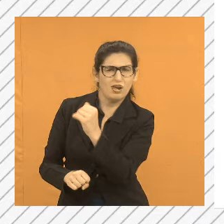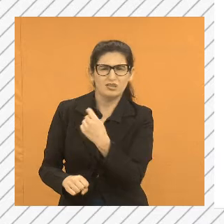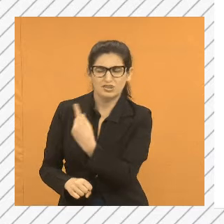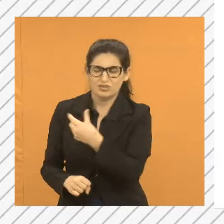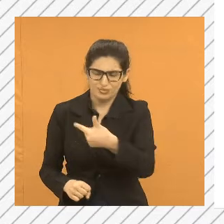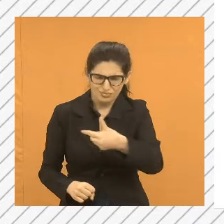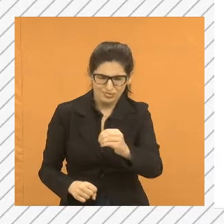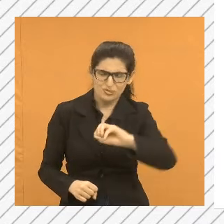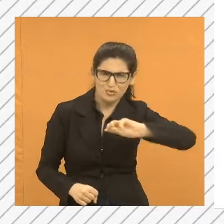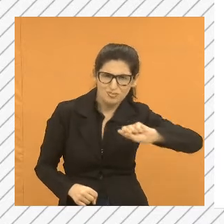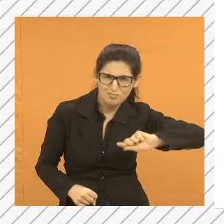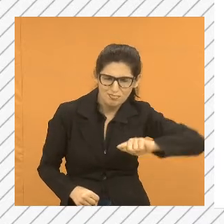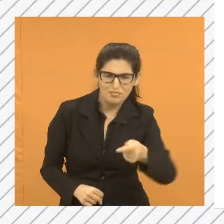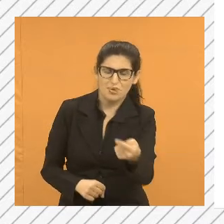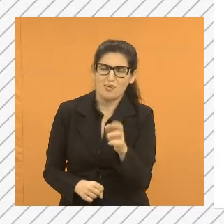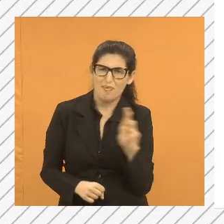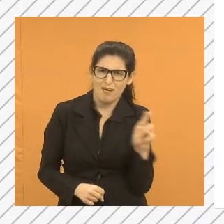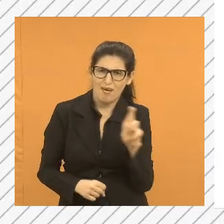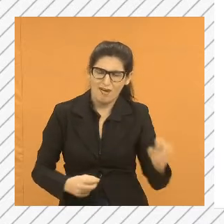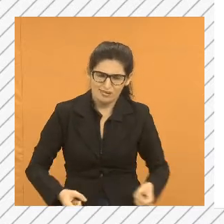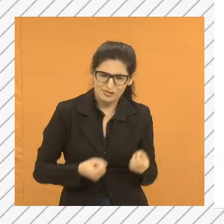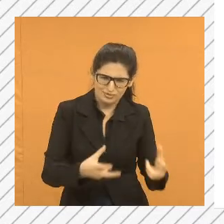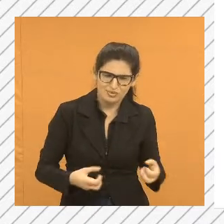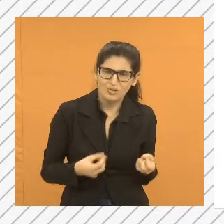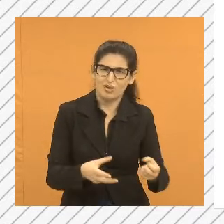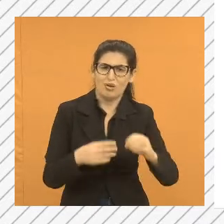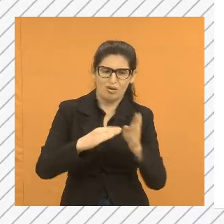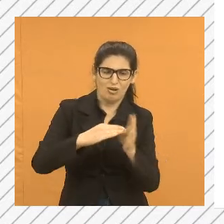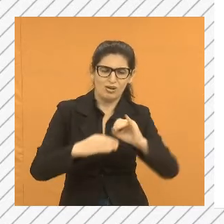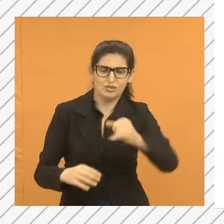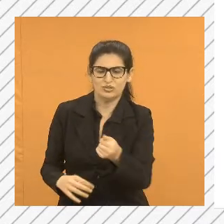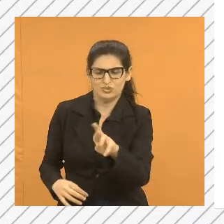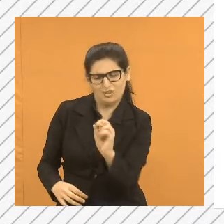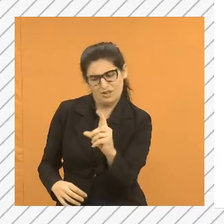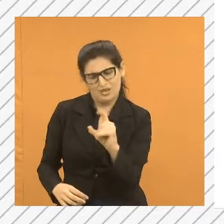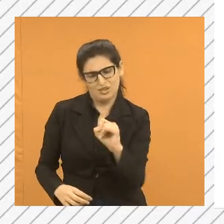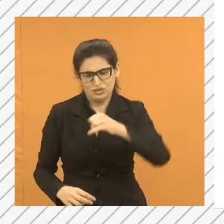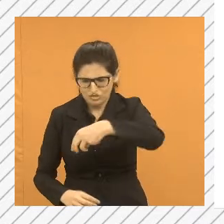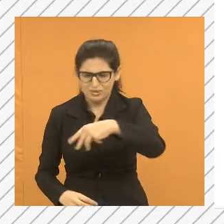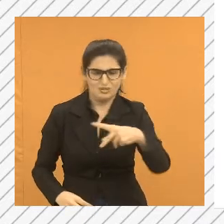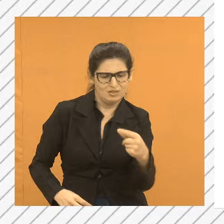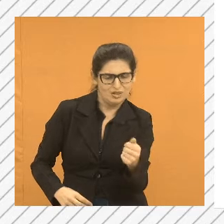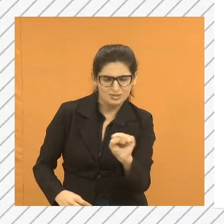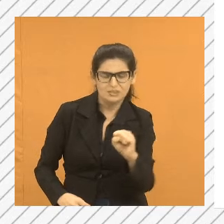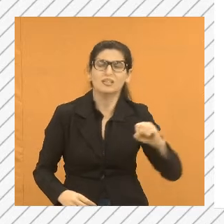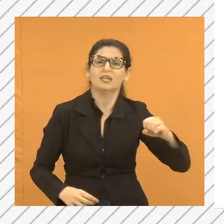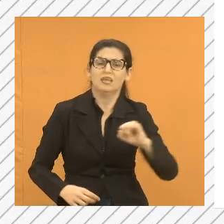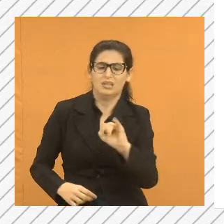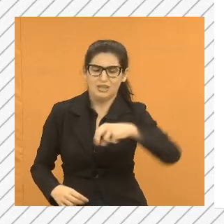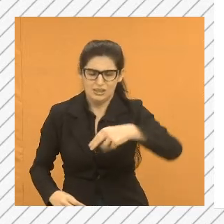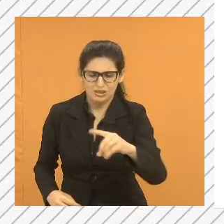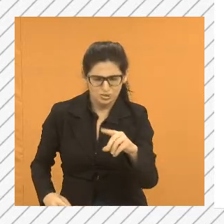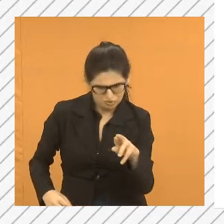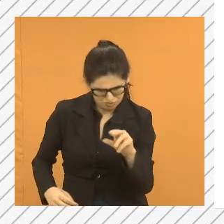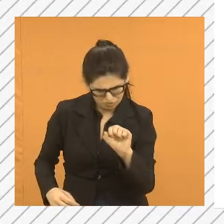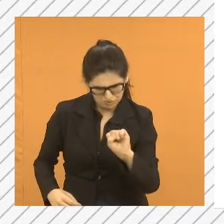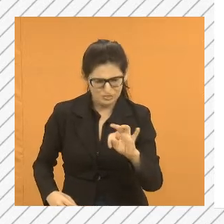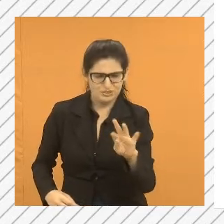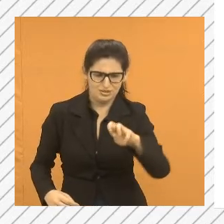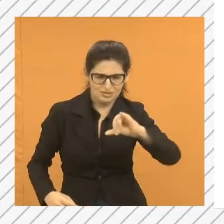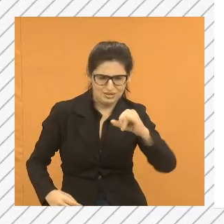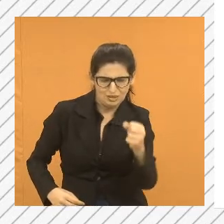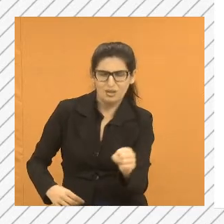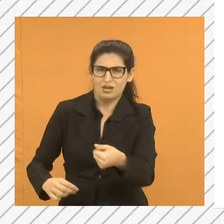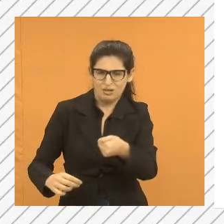mil reais aqui é o dinheiro que está sendo gasto lá no Jardim das Indústrias. E equipamentos e materiais